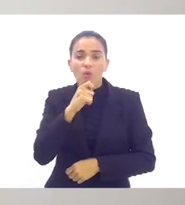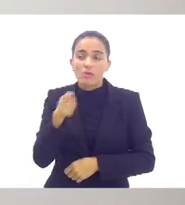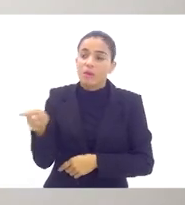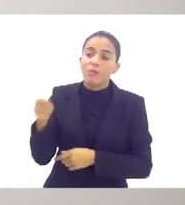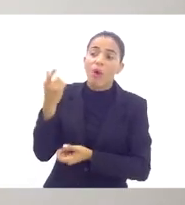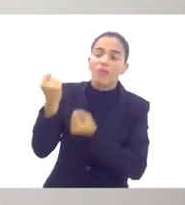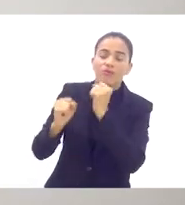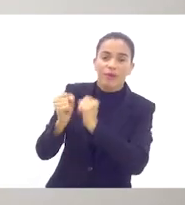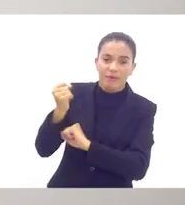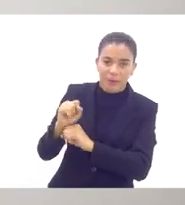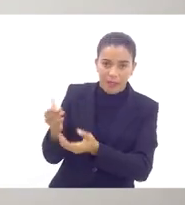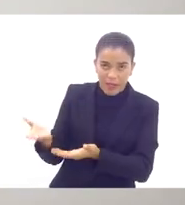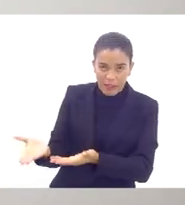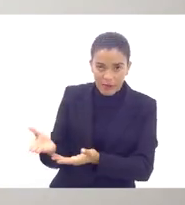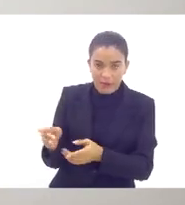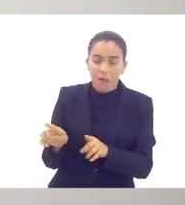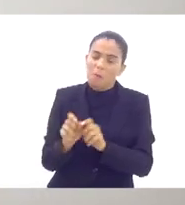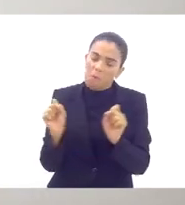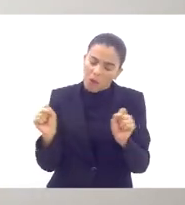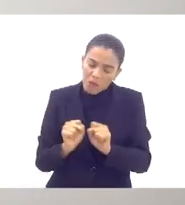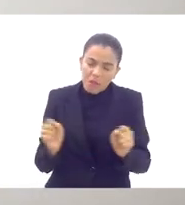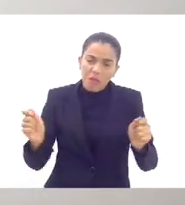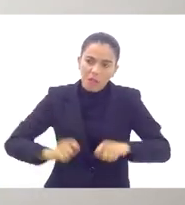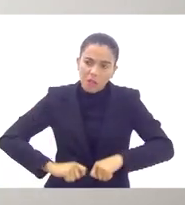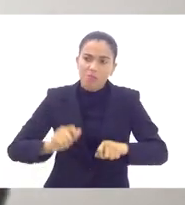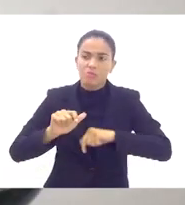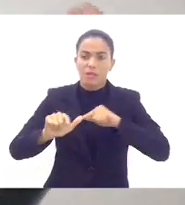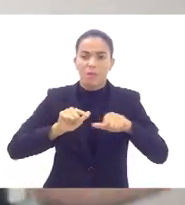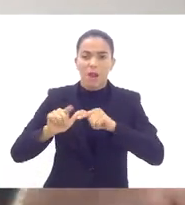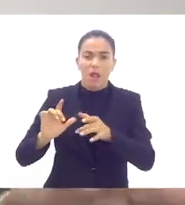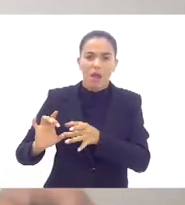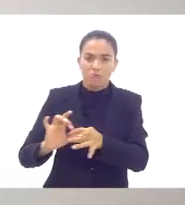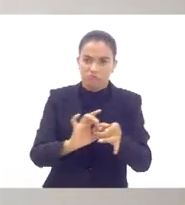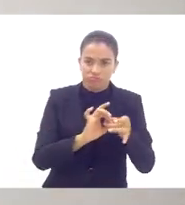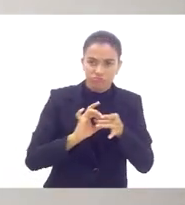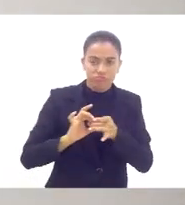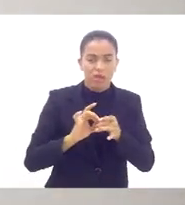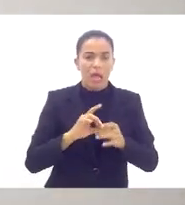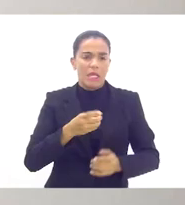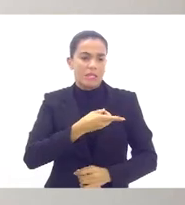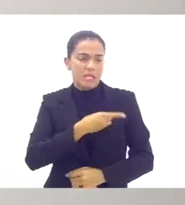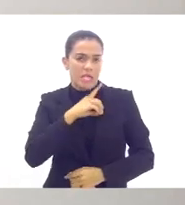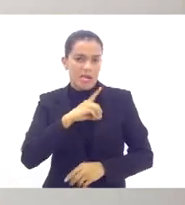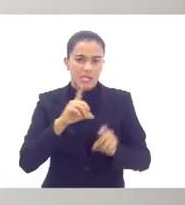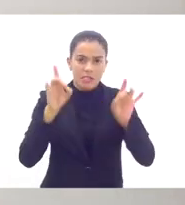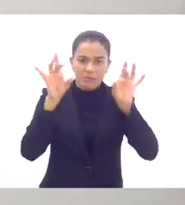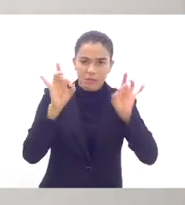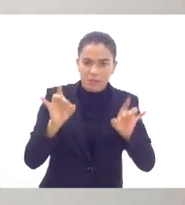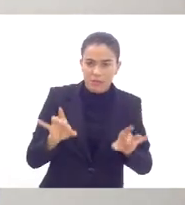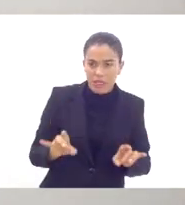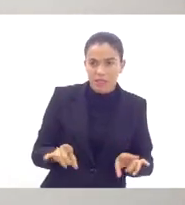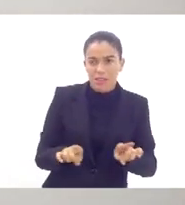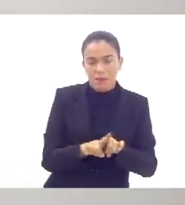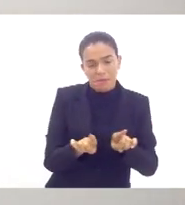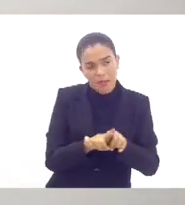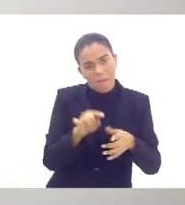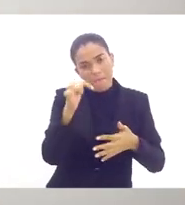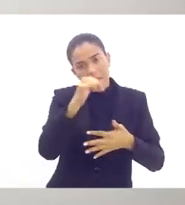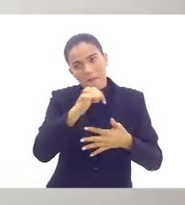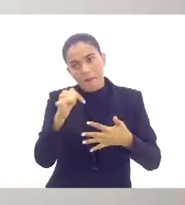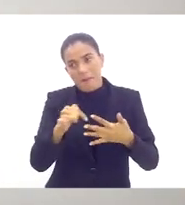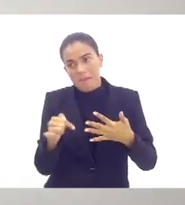grande trabalho em conjunto, né? E aí você coloca as delegacias especializadas, as comissões temáticas da casa, a